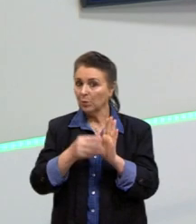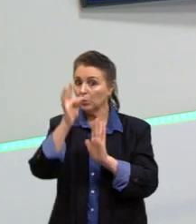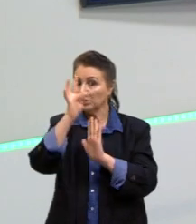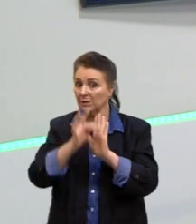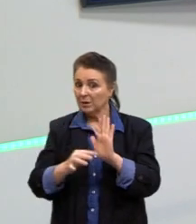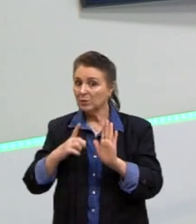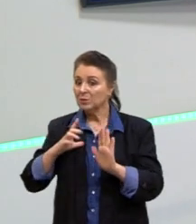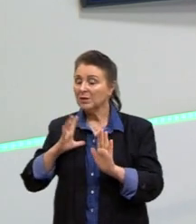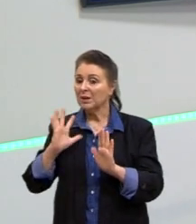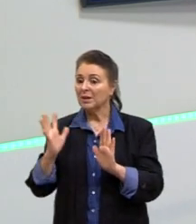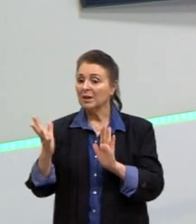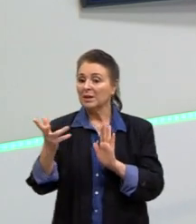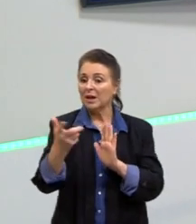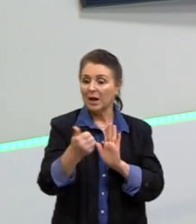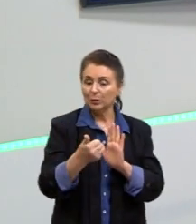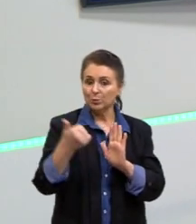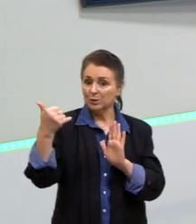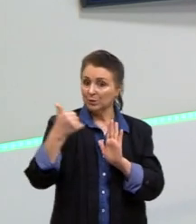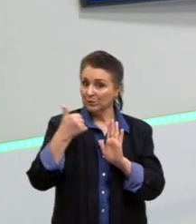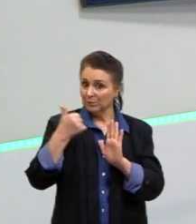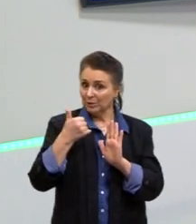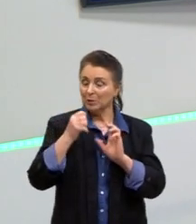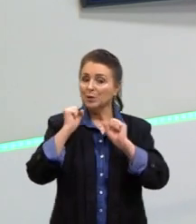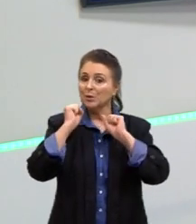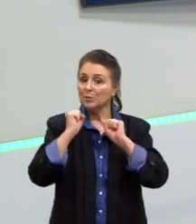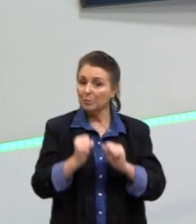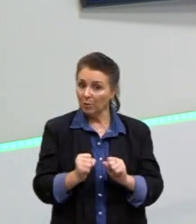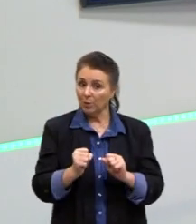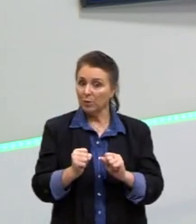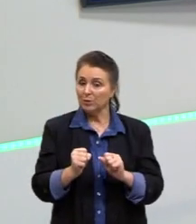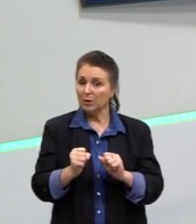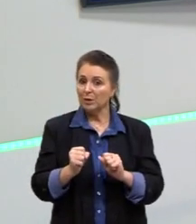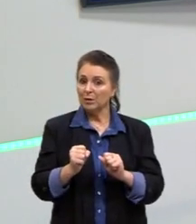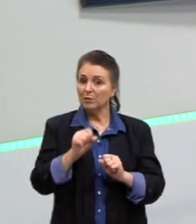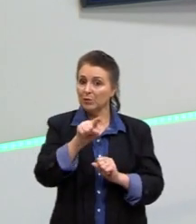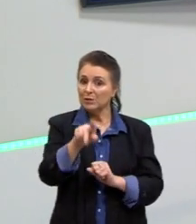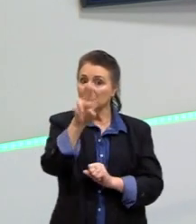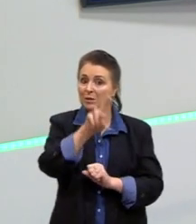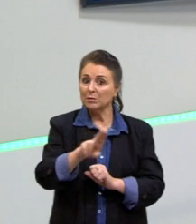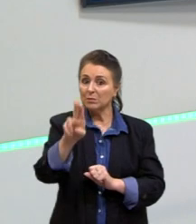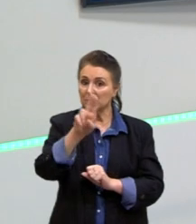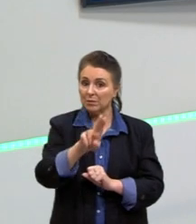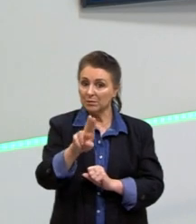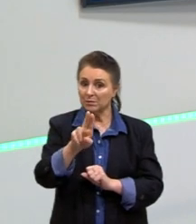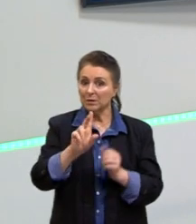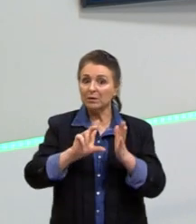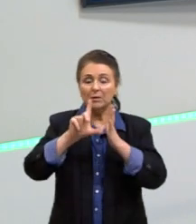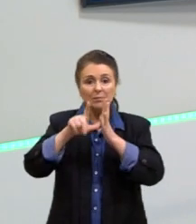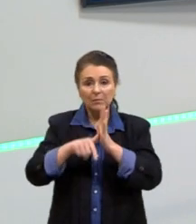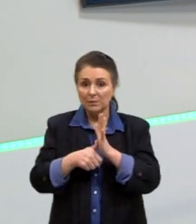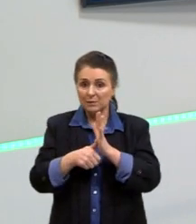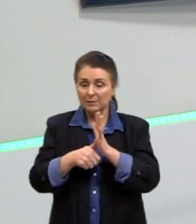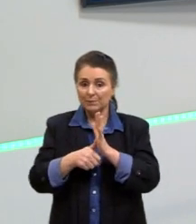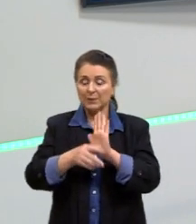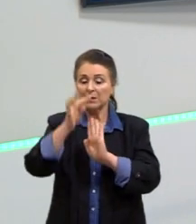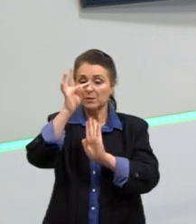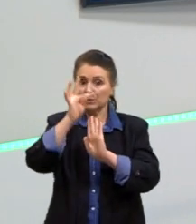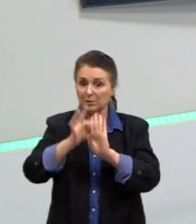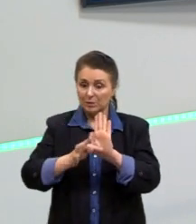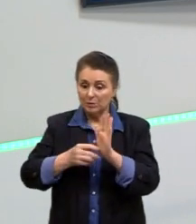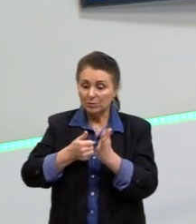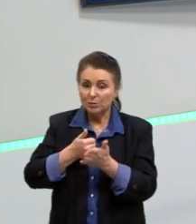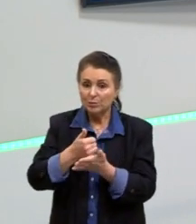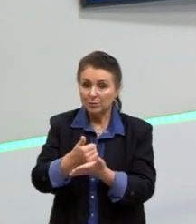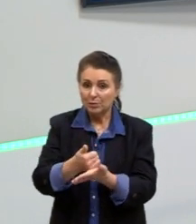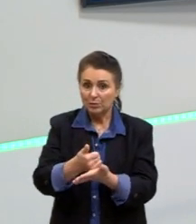trazendo informações que podem servir para vocês passearem, né, para depois dos textos. Eles são textos de apoio, mas